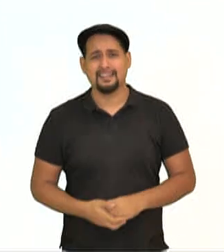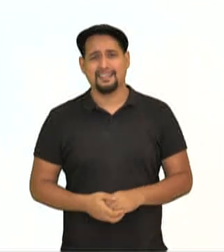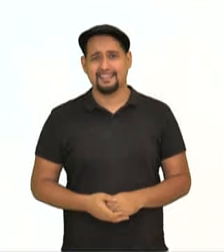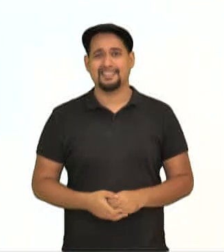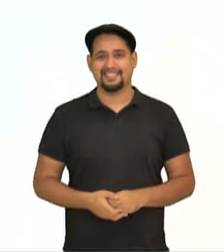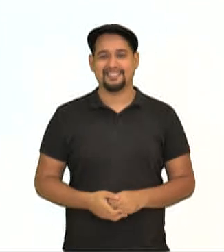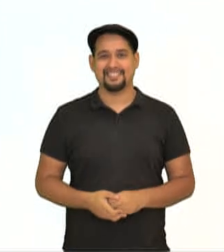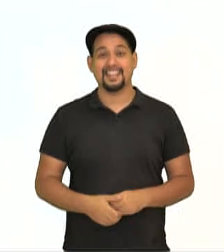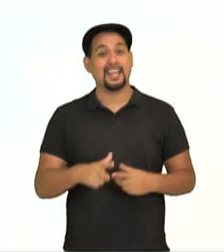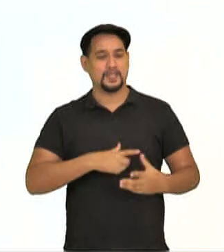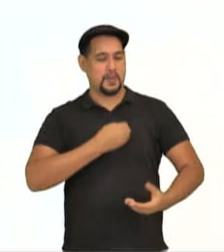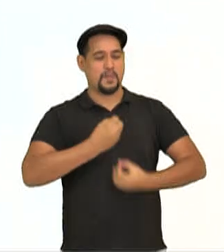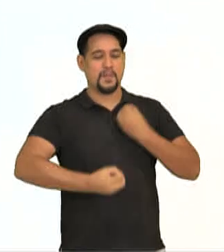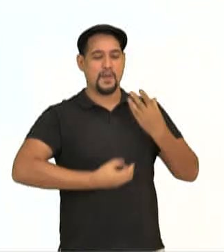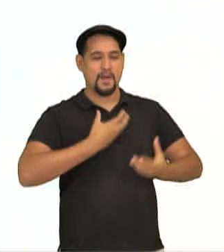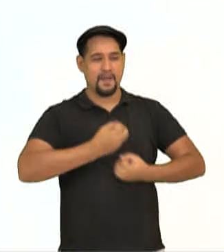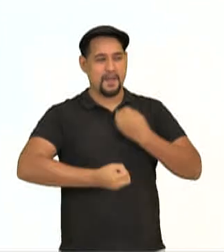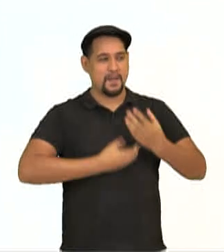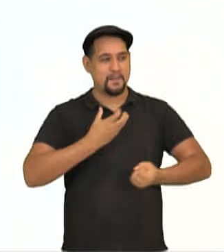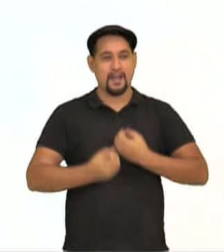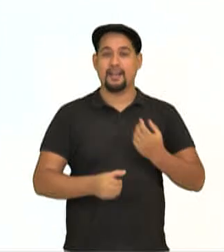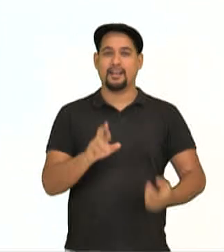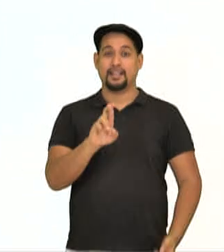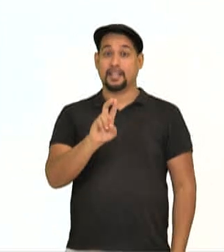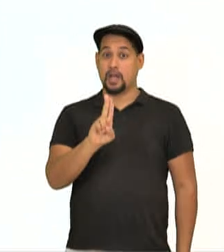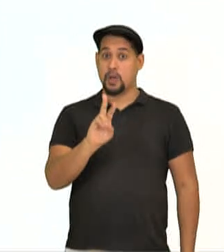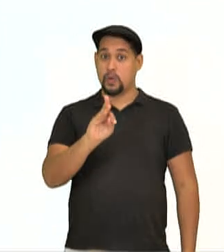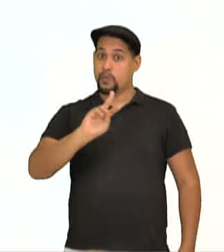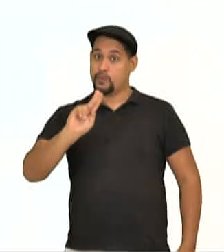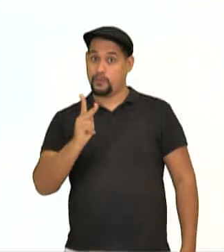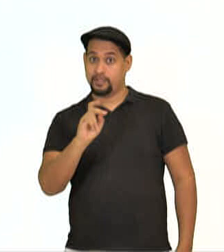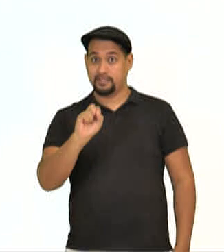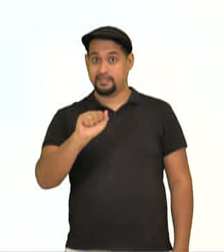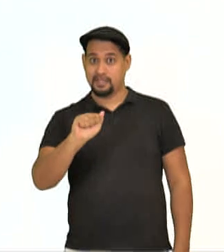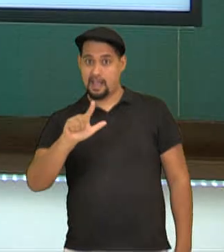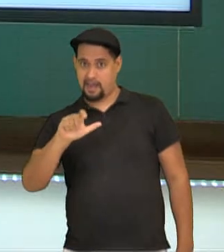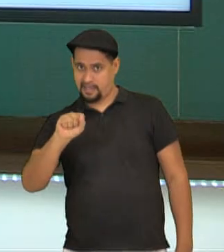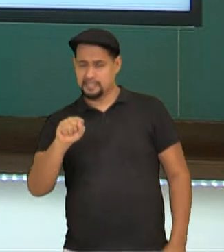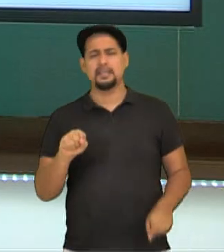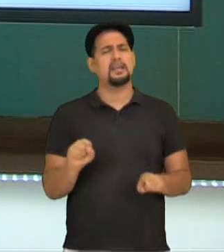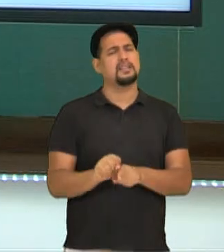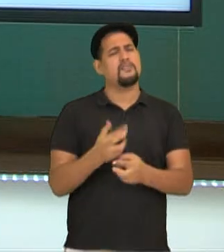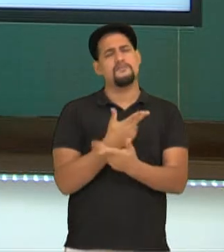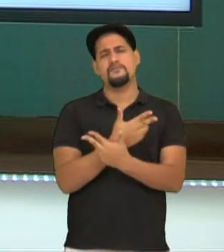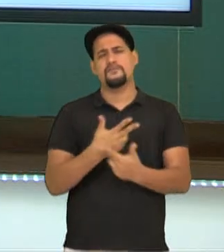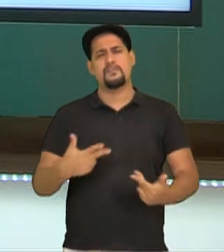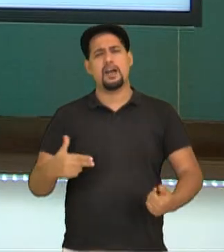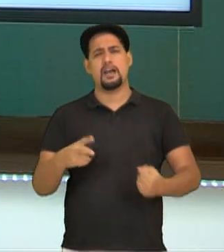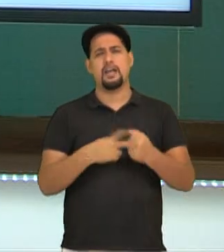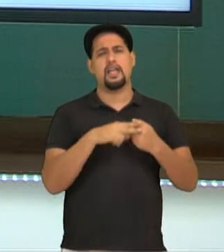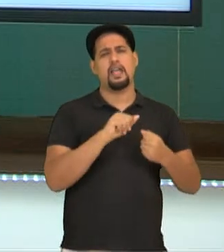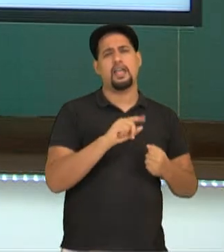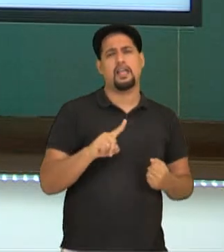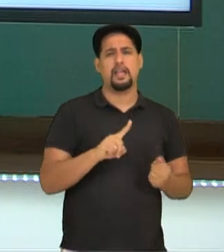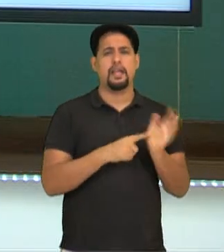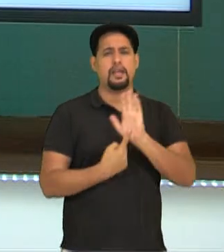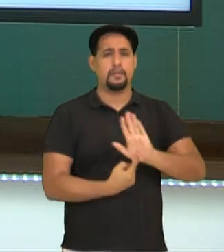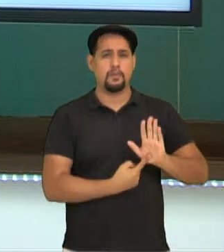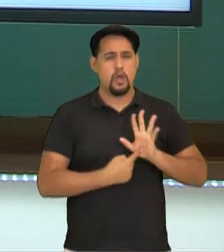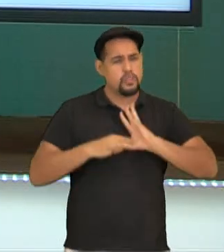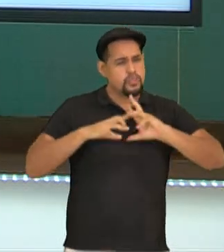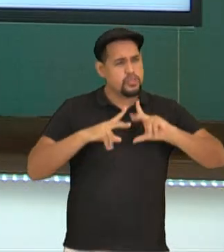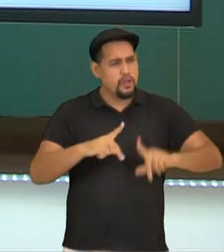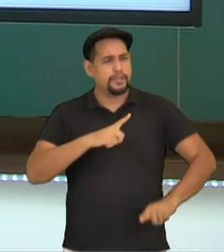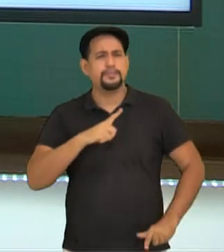Então, nesse poema da Ruth Salles, nós temos vários advérbios aparecendo. Todos